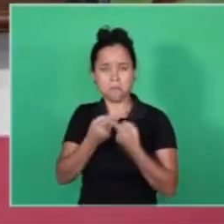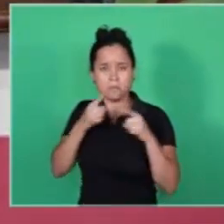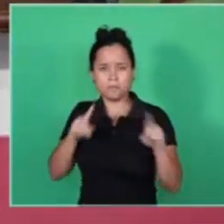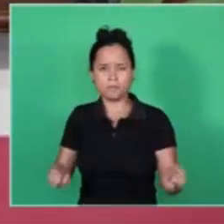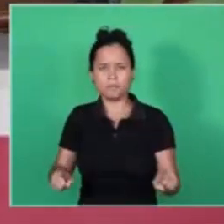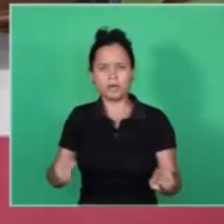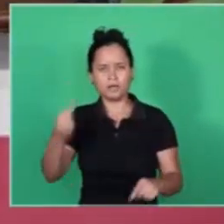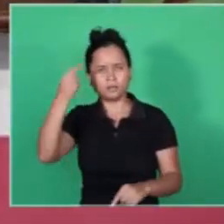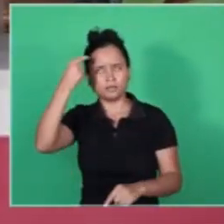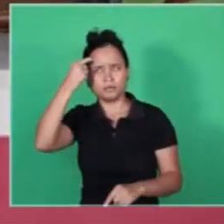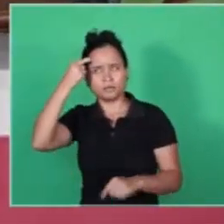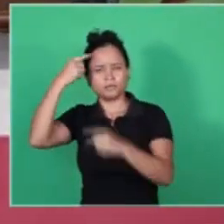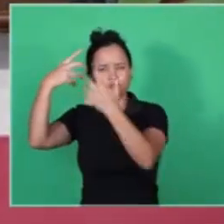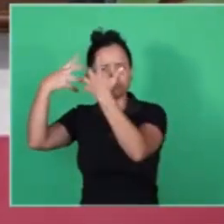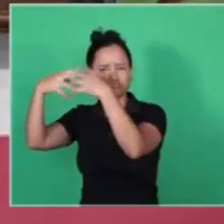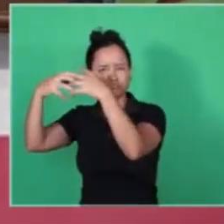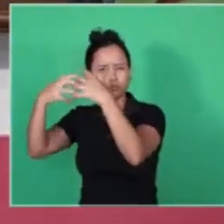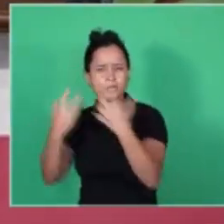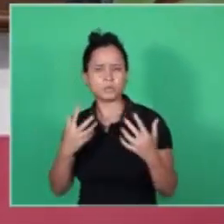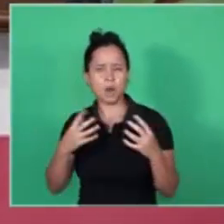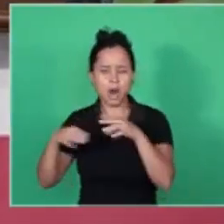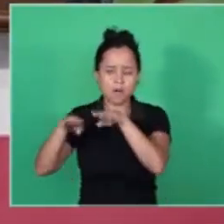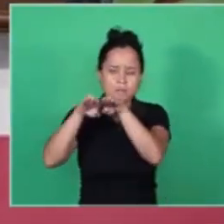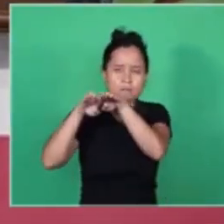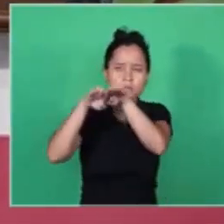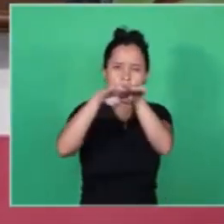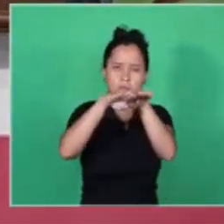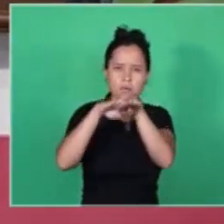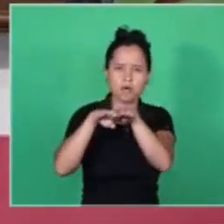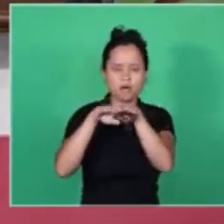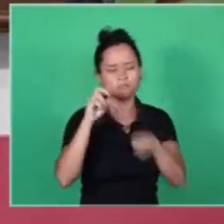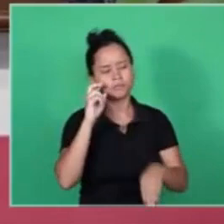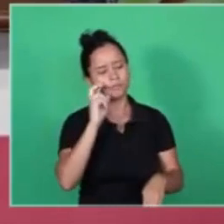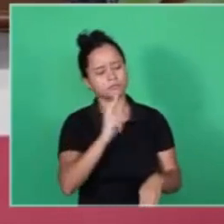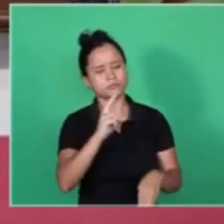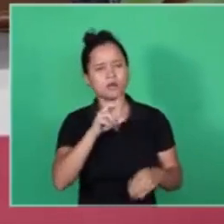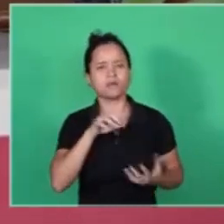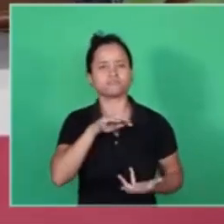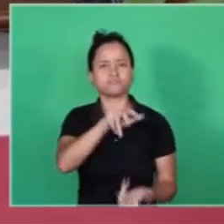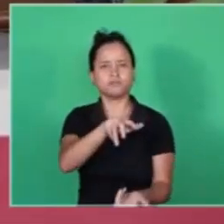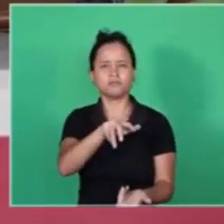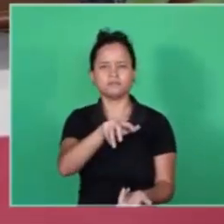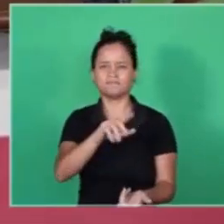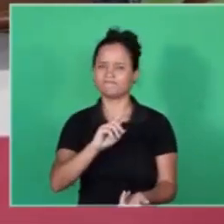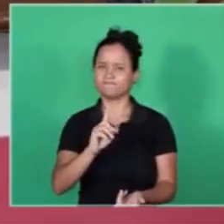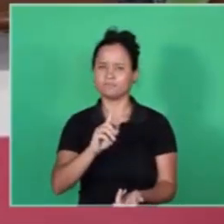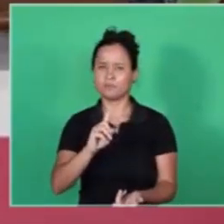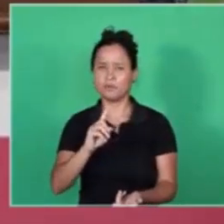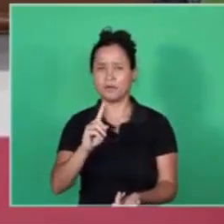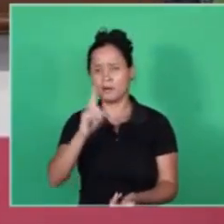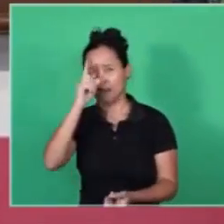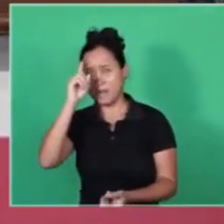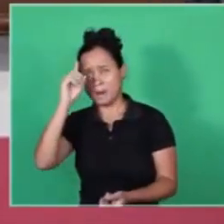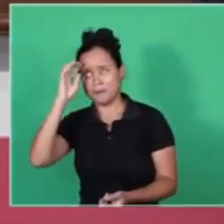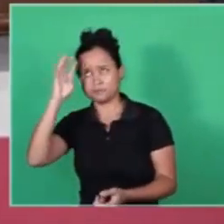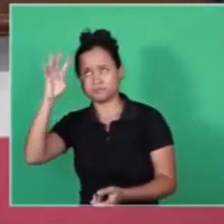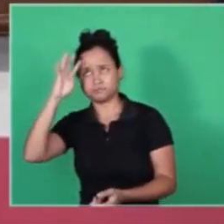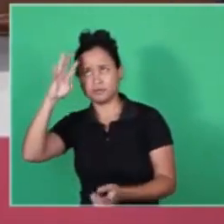sua posição diante do mundo. Ele pensa de um jeito, o outro pensa do outro, pensa do outro. Eles podem até